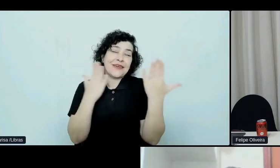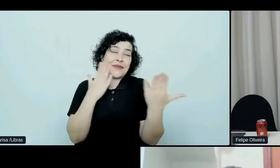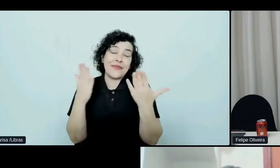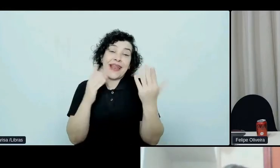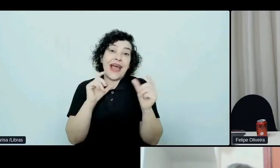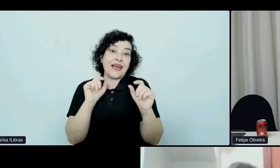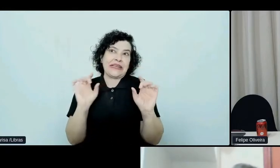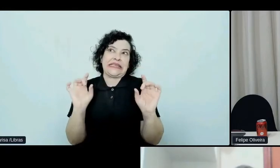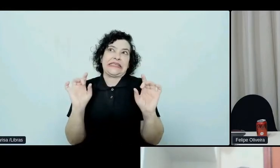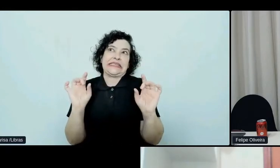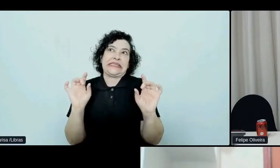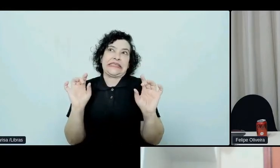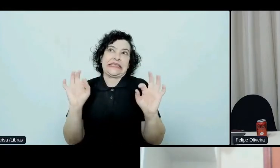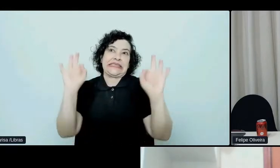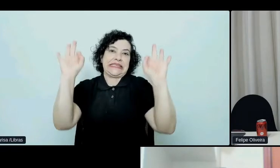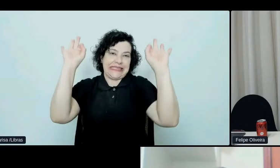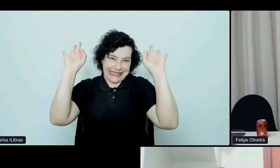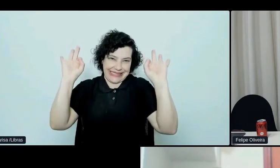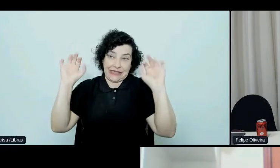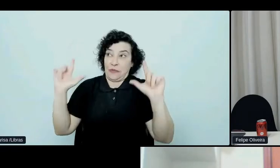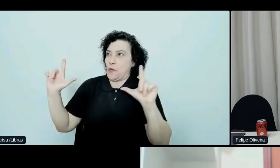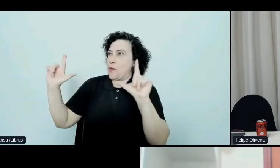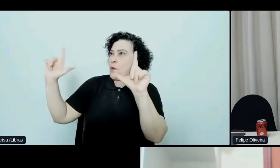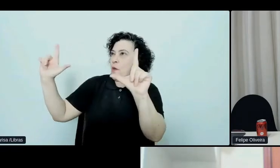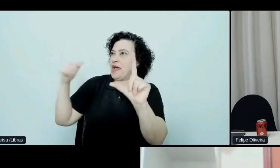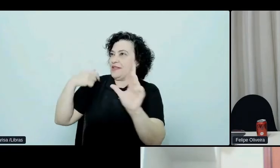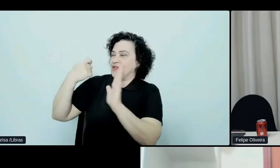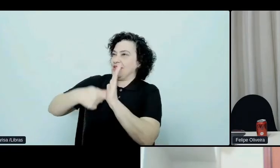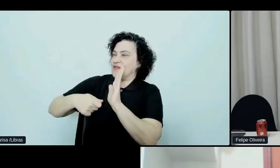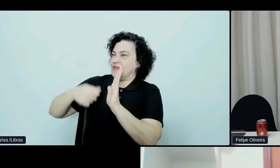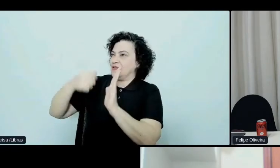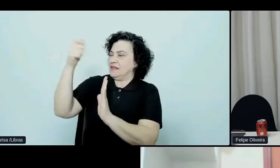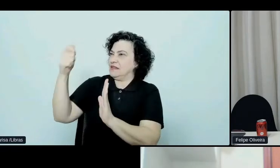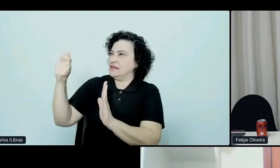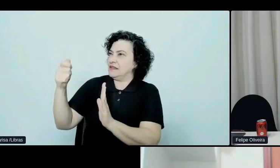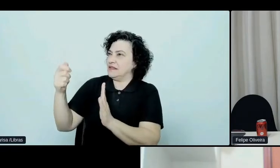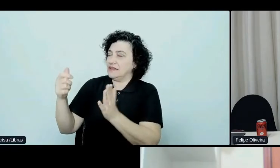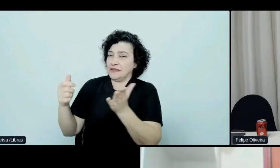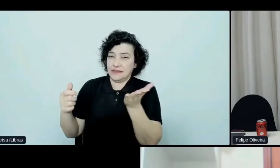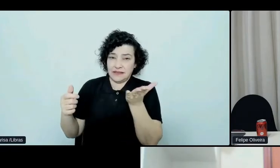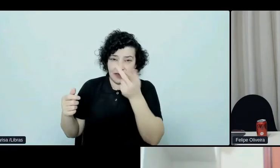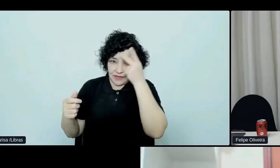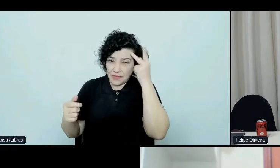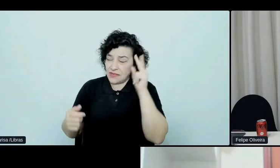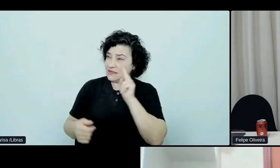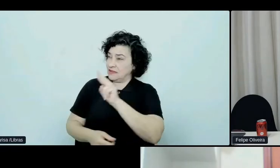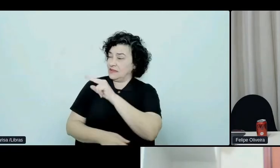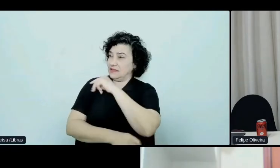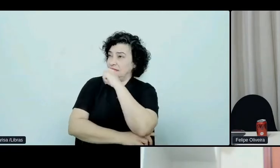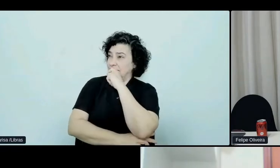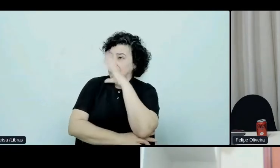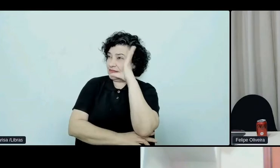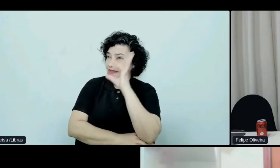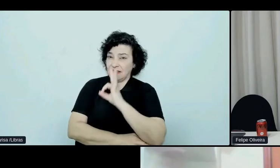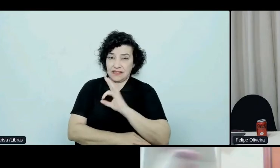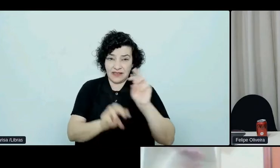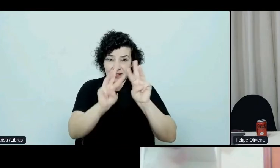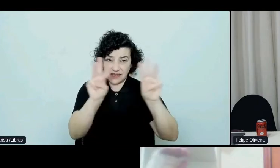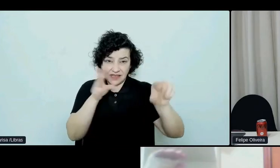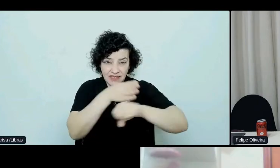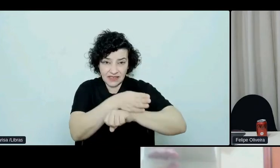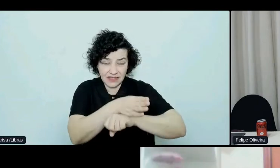que embasada cientificamente, até... Gente, estava lindo. Eu falei, eu faria um quadro e poria